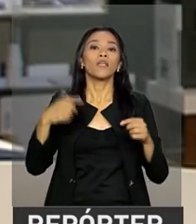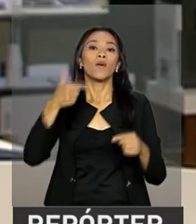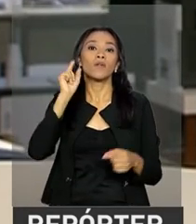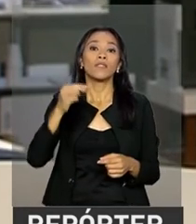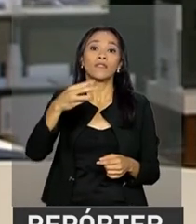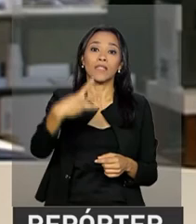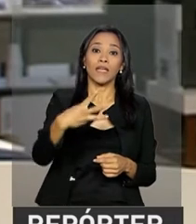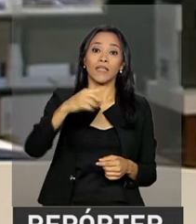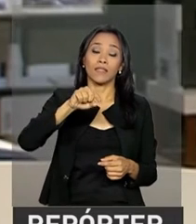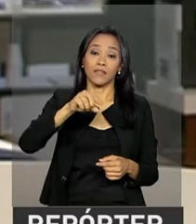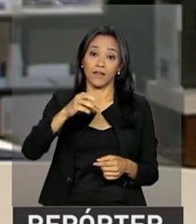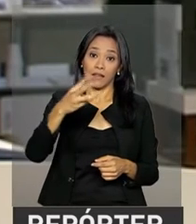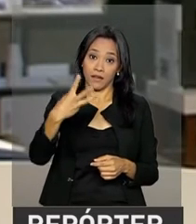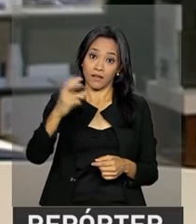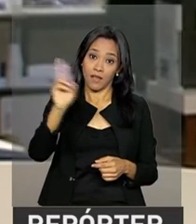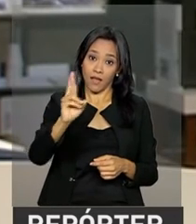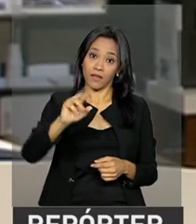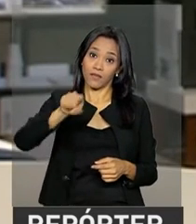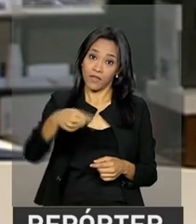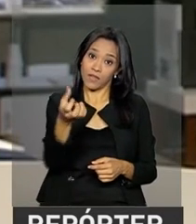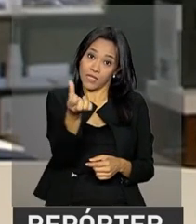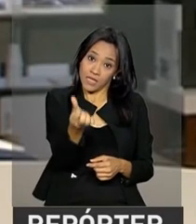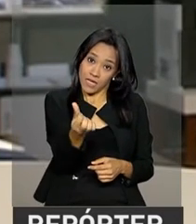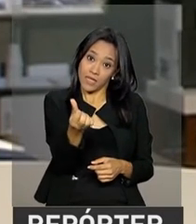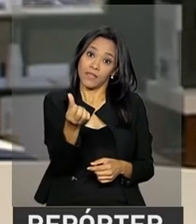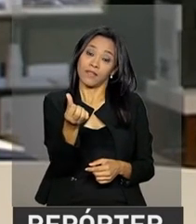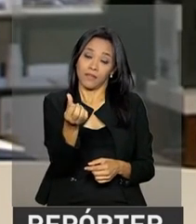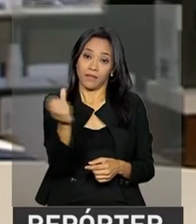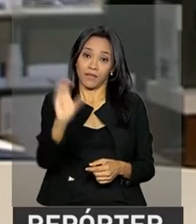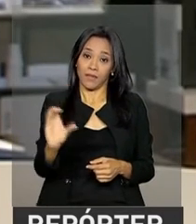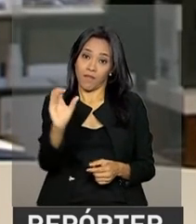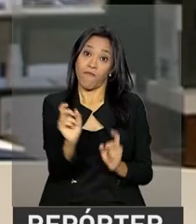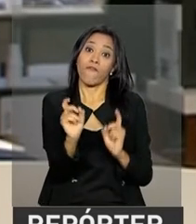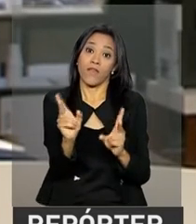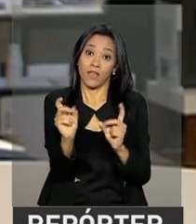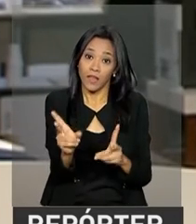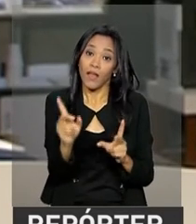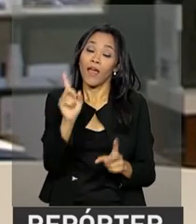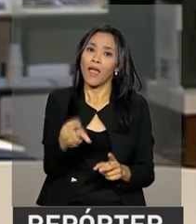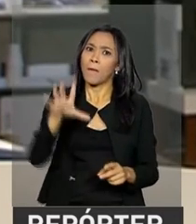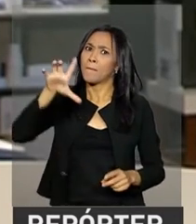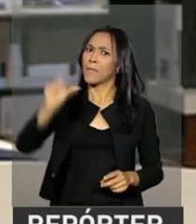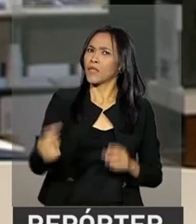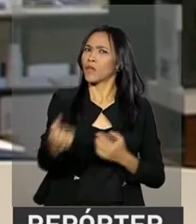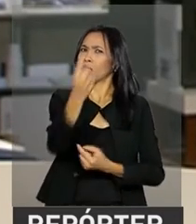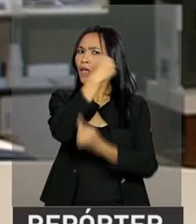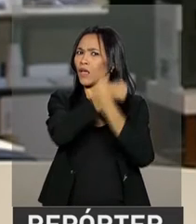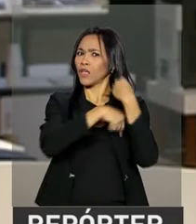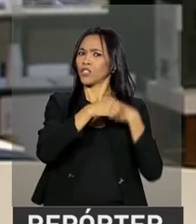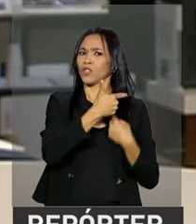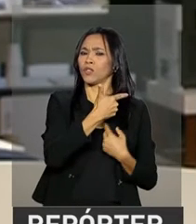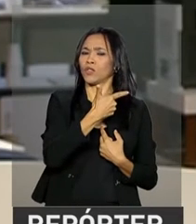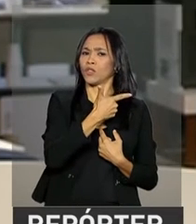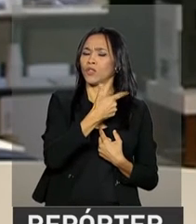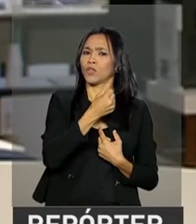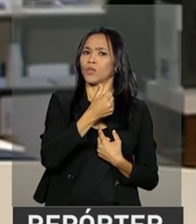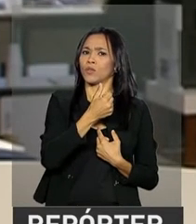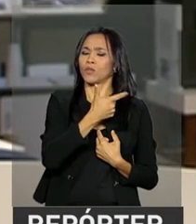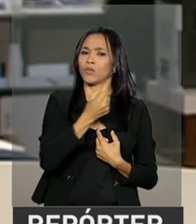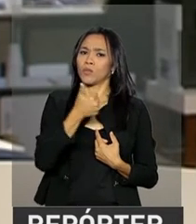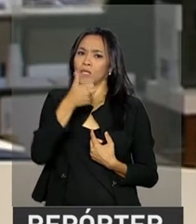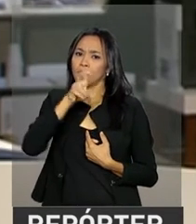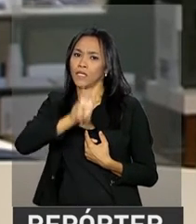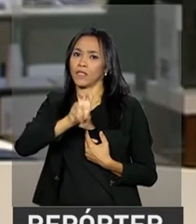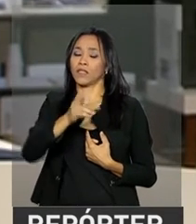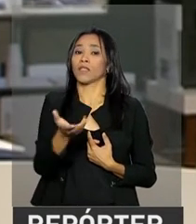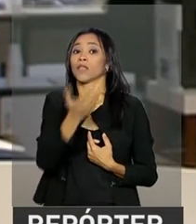três reais e seis centavos para venda essa cotação é a menor desde 18 de junho de 2015 quando o pregão havia fechado